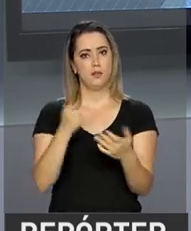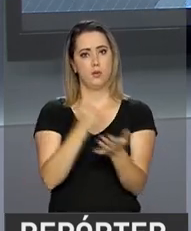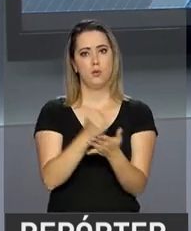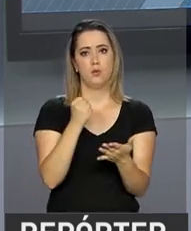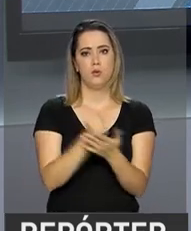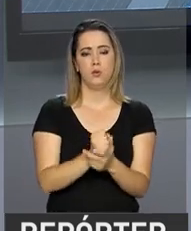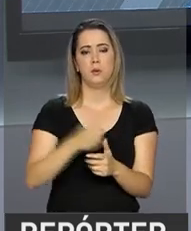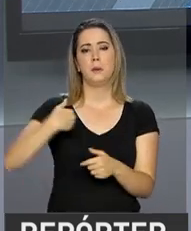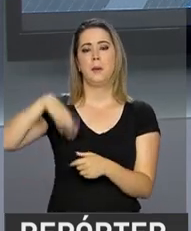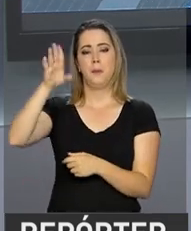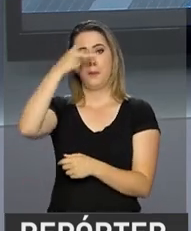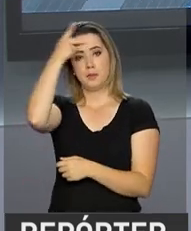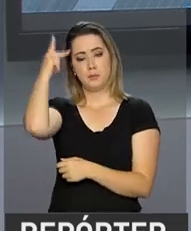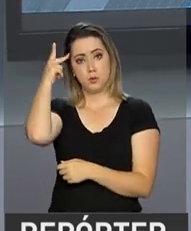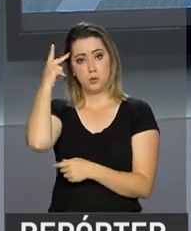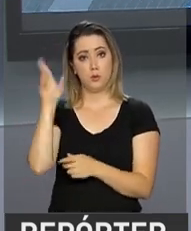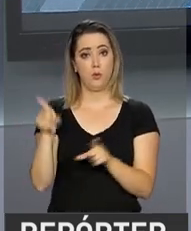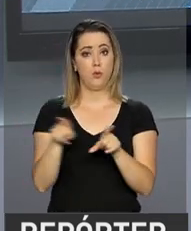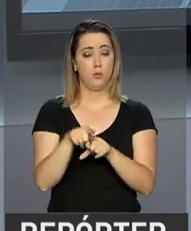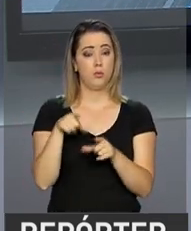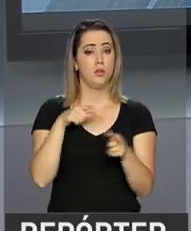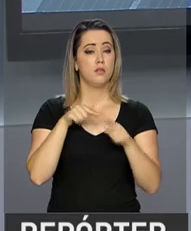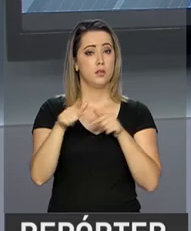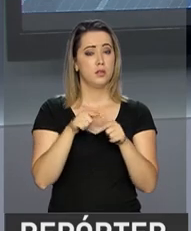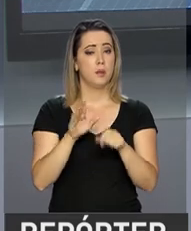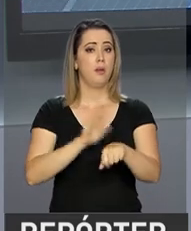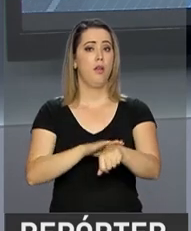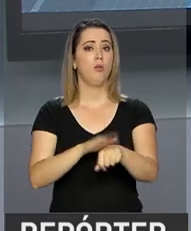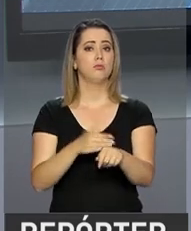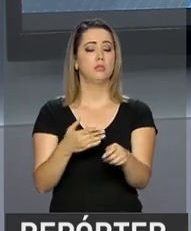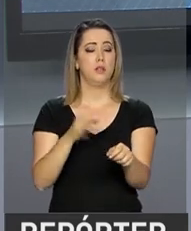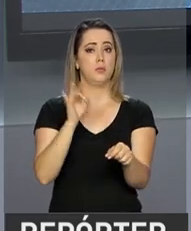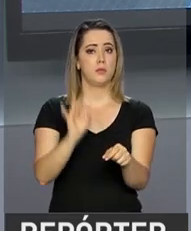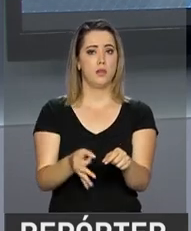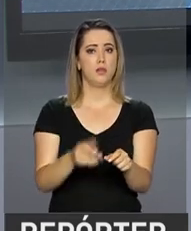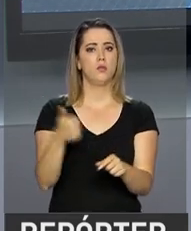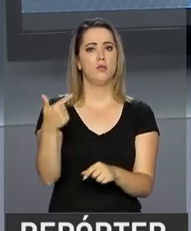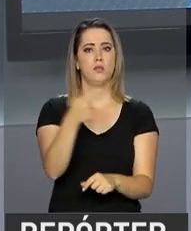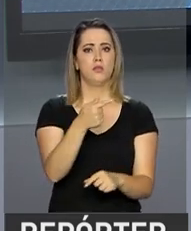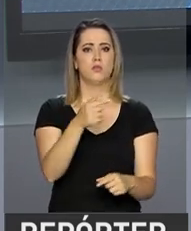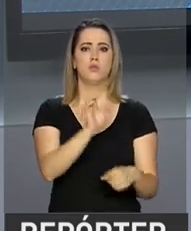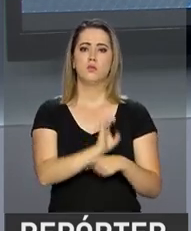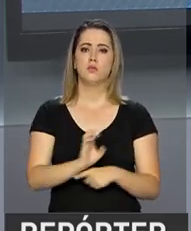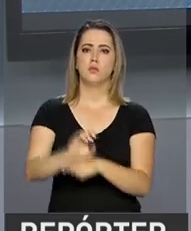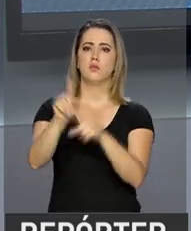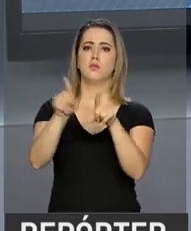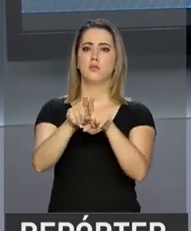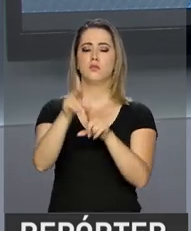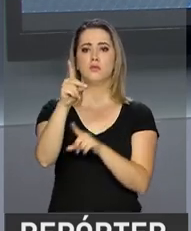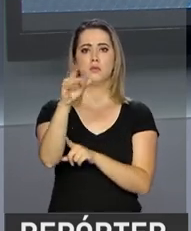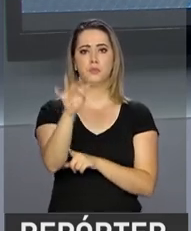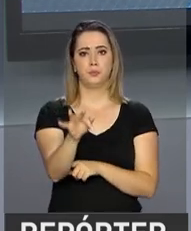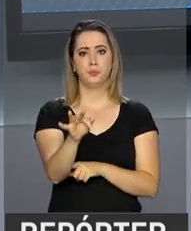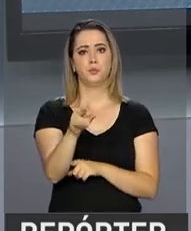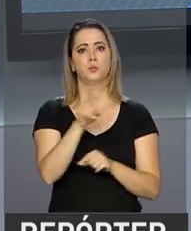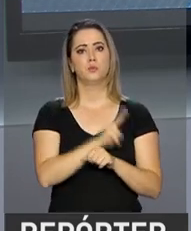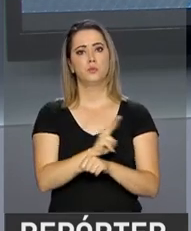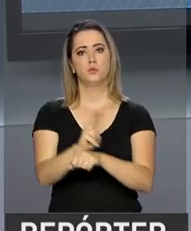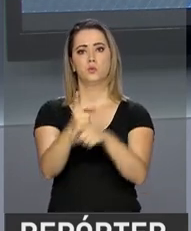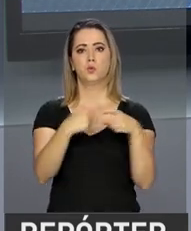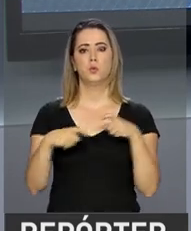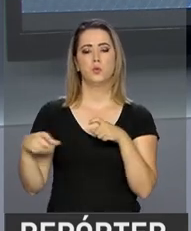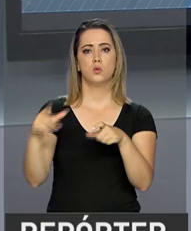que vão atuar temporariamente esses profissionais vão ser distribuídos em 17 estados e no distrito federal para